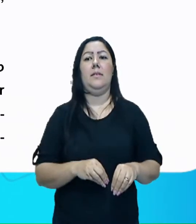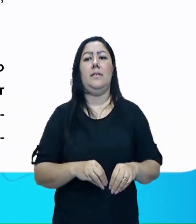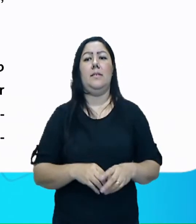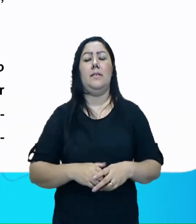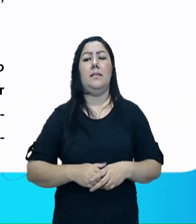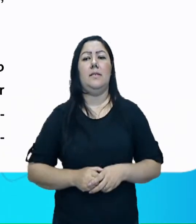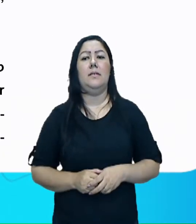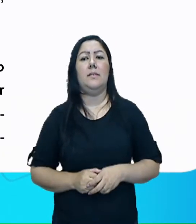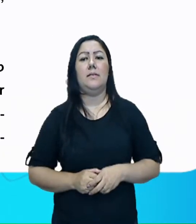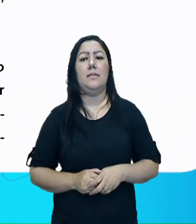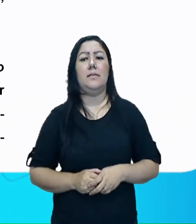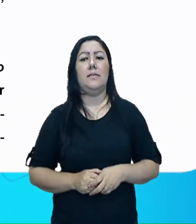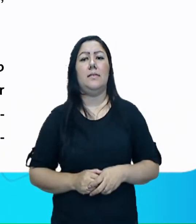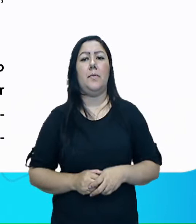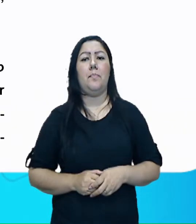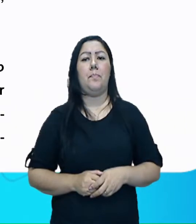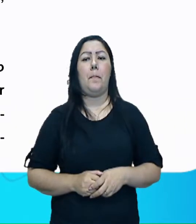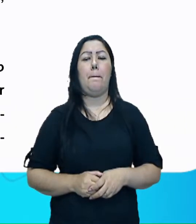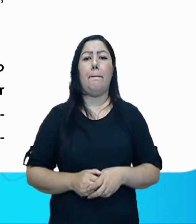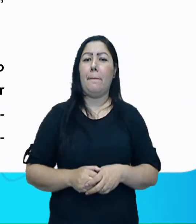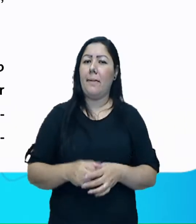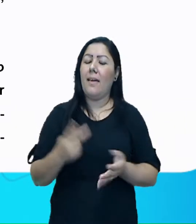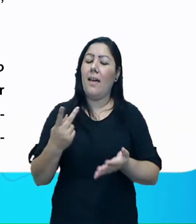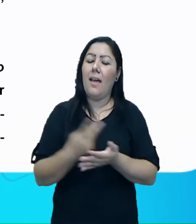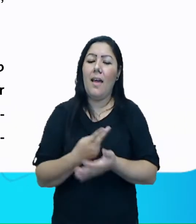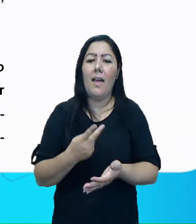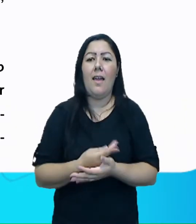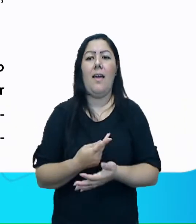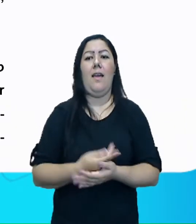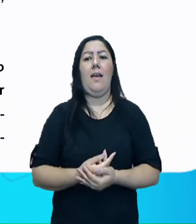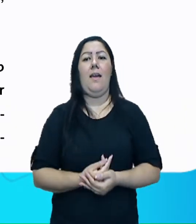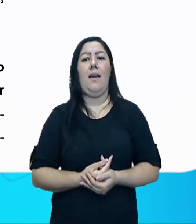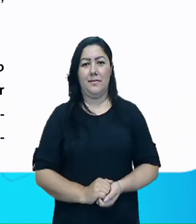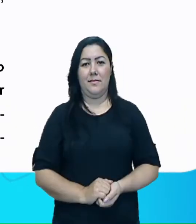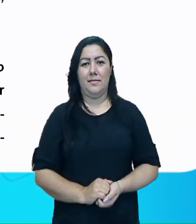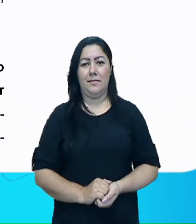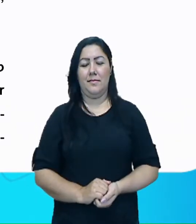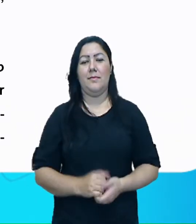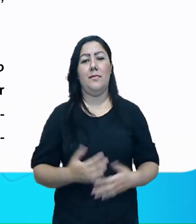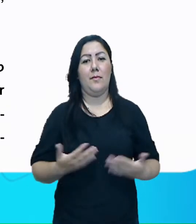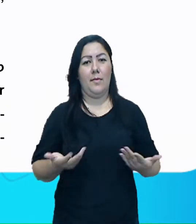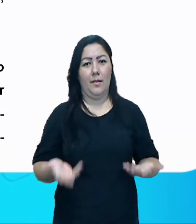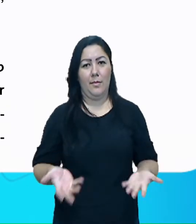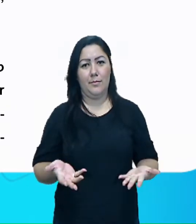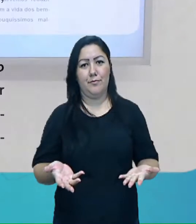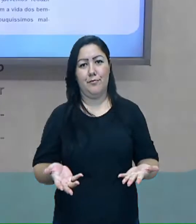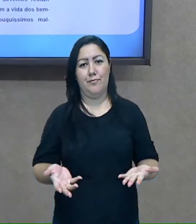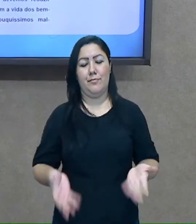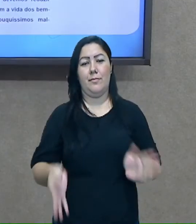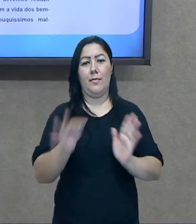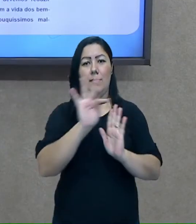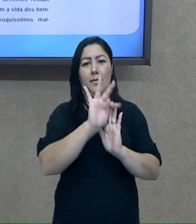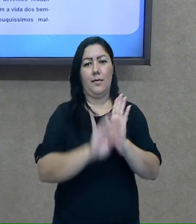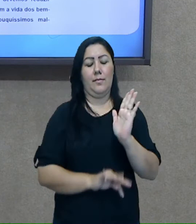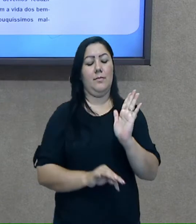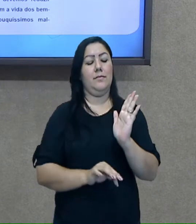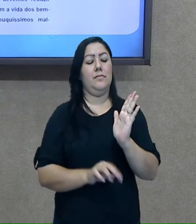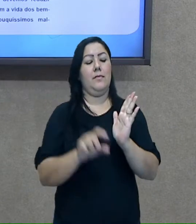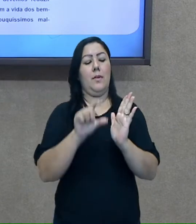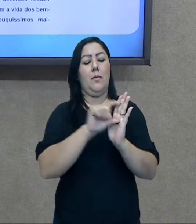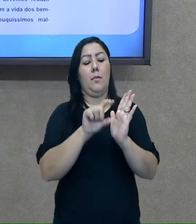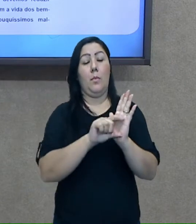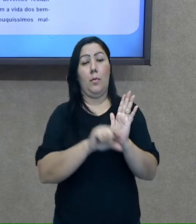os países mais apropriados de origem dos imigrantes. Bem, neste quarto,